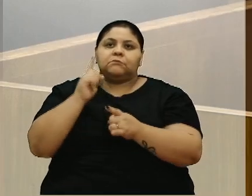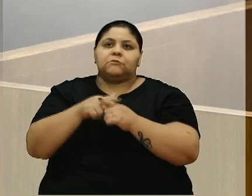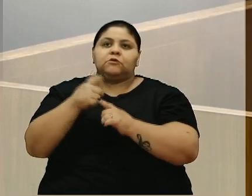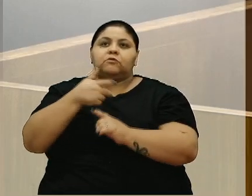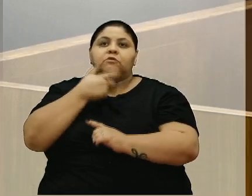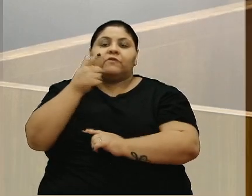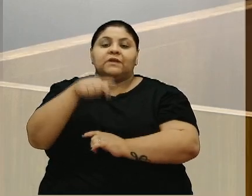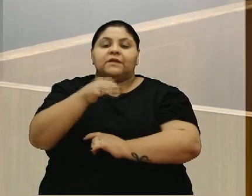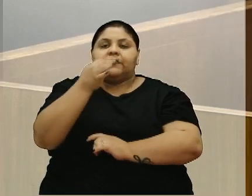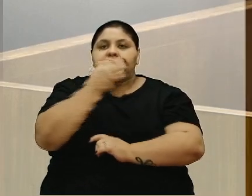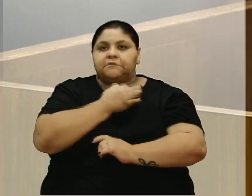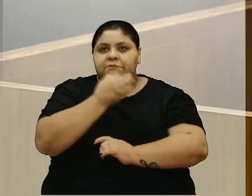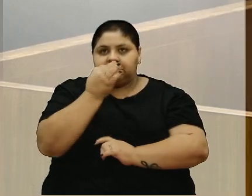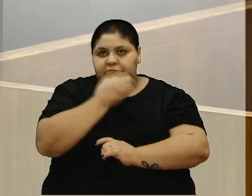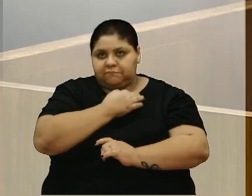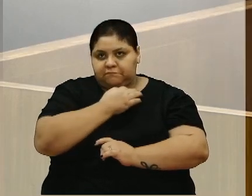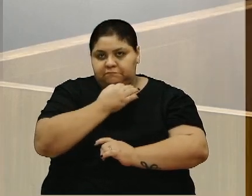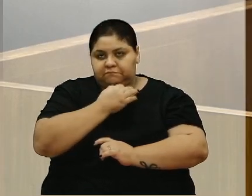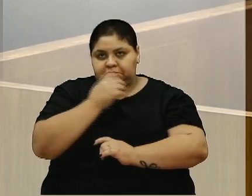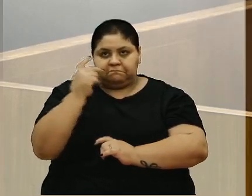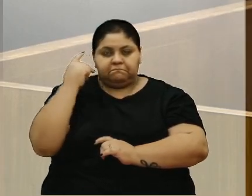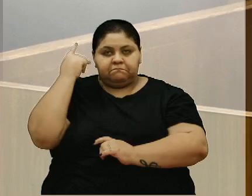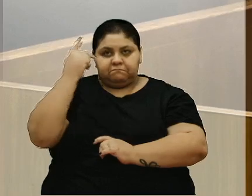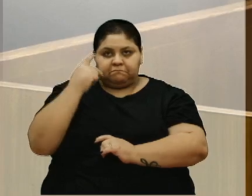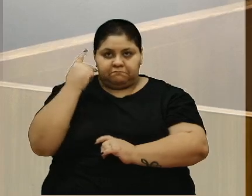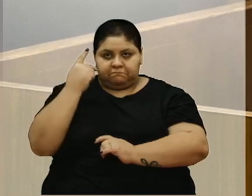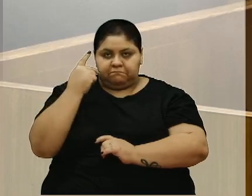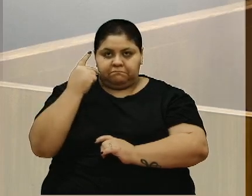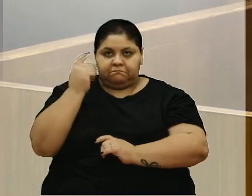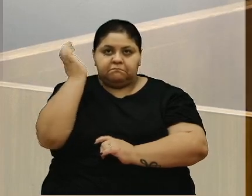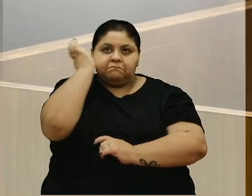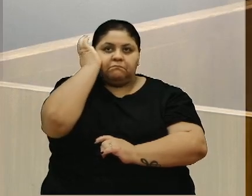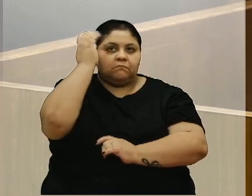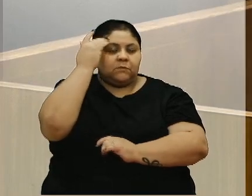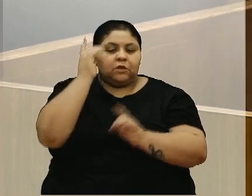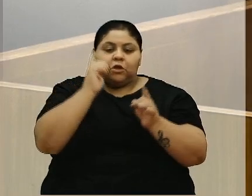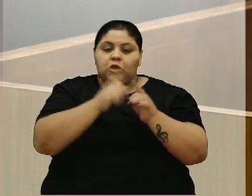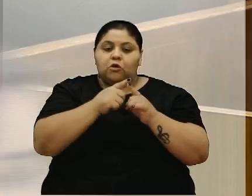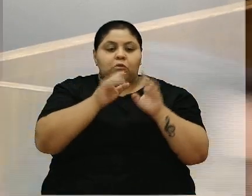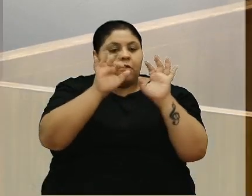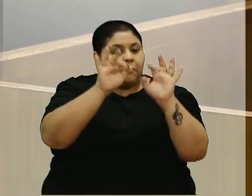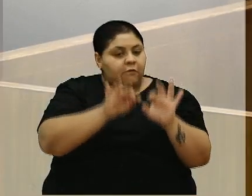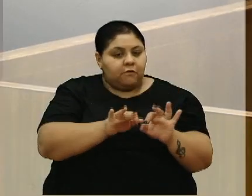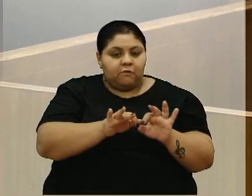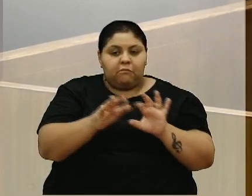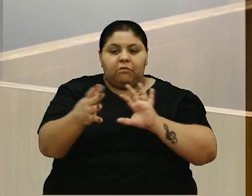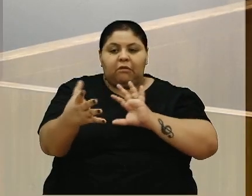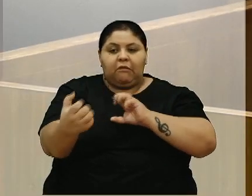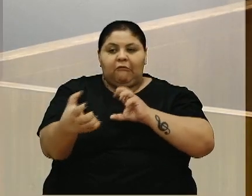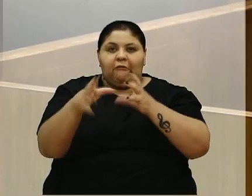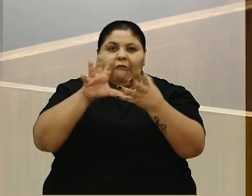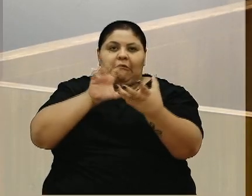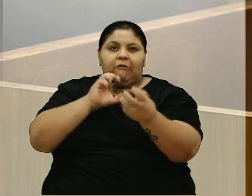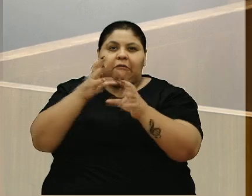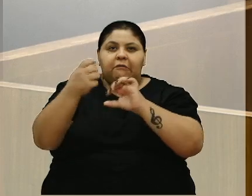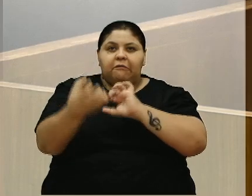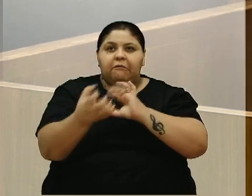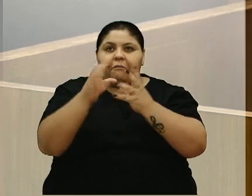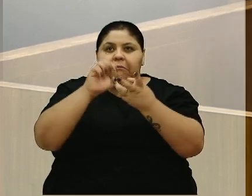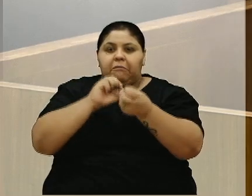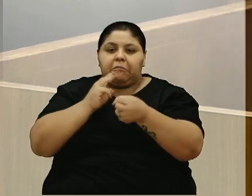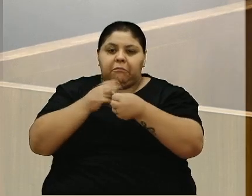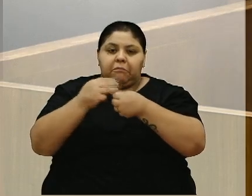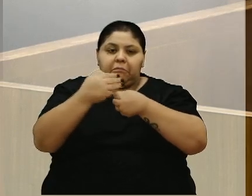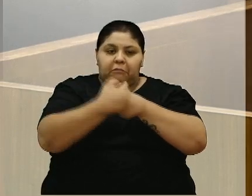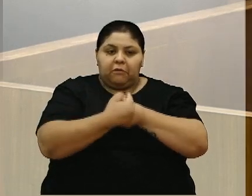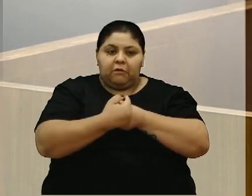Caxias do Sul, vereador Felipe? Porque chega de a gente entrar em cabo de guerra com municípios.